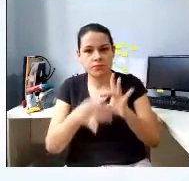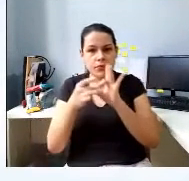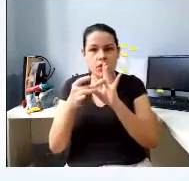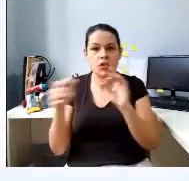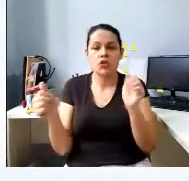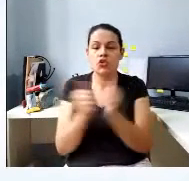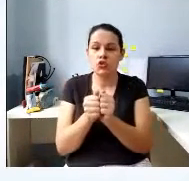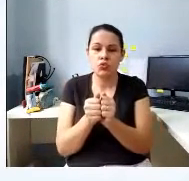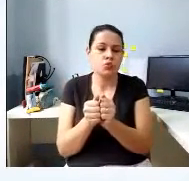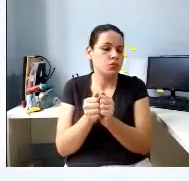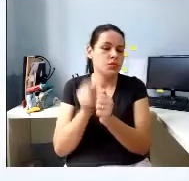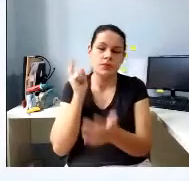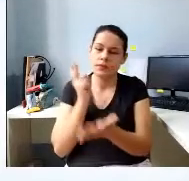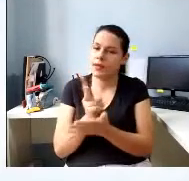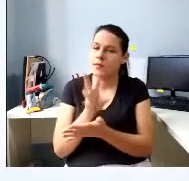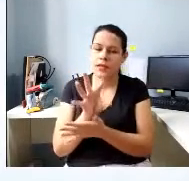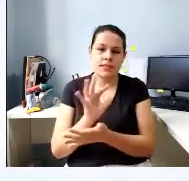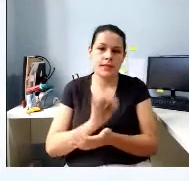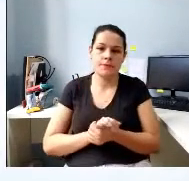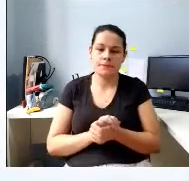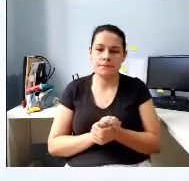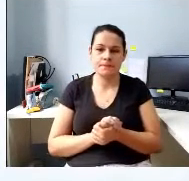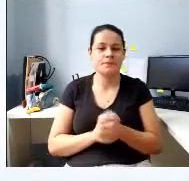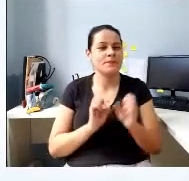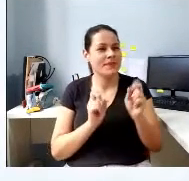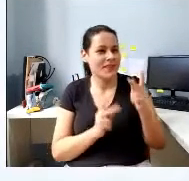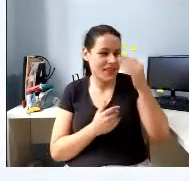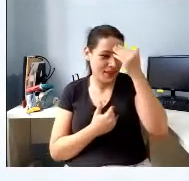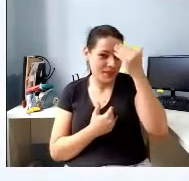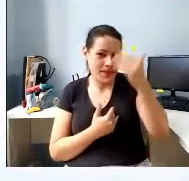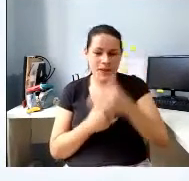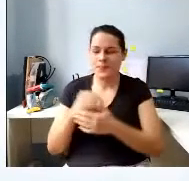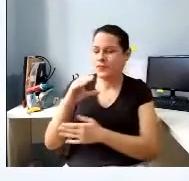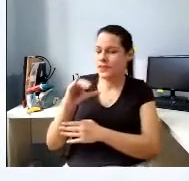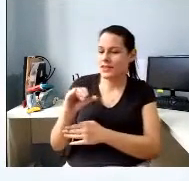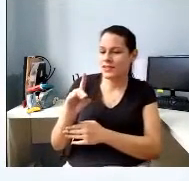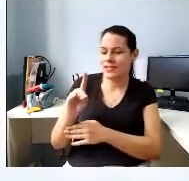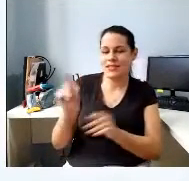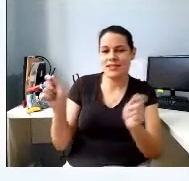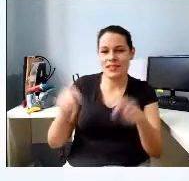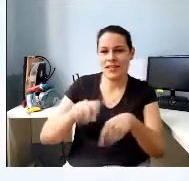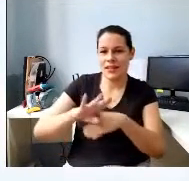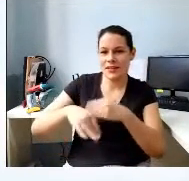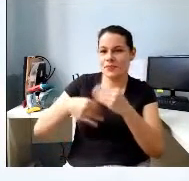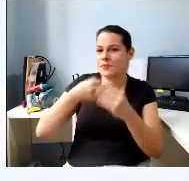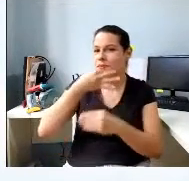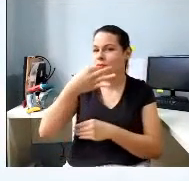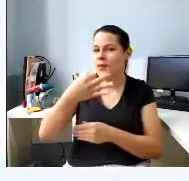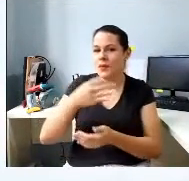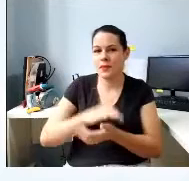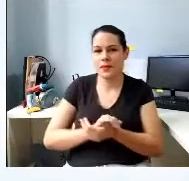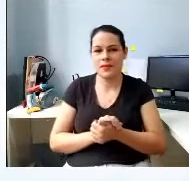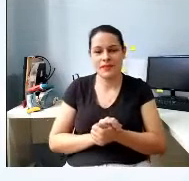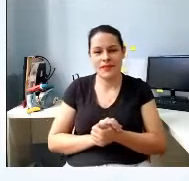ou não aos sindicatos. Ok. E você, Cid, qual a sua opinião a respeito?